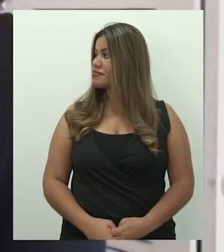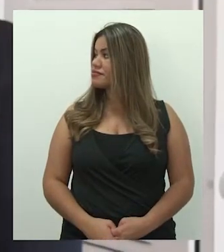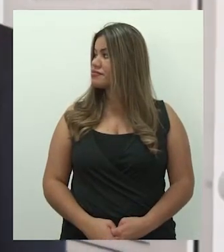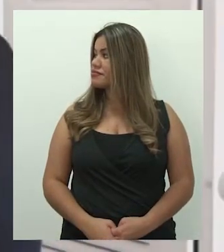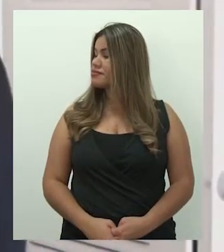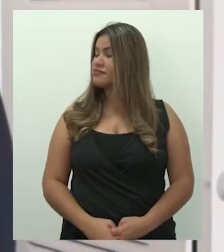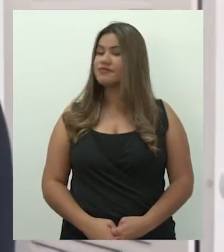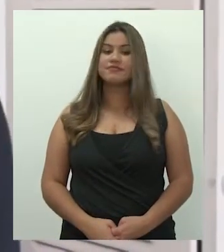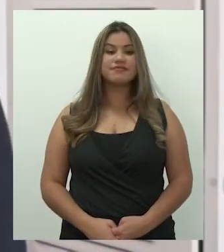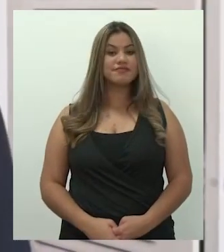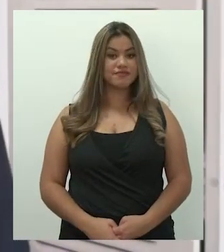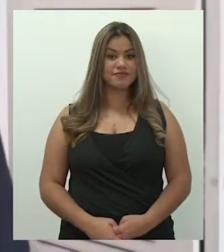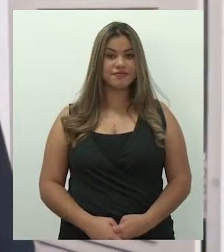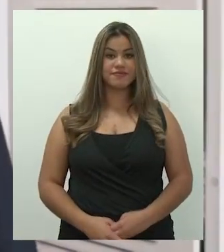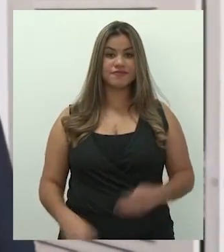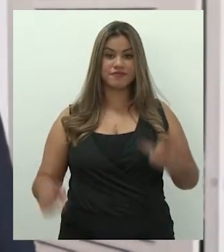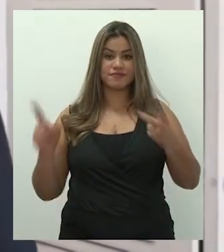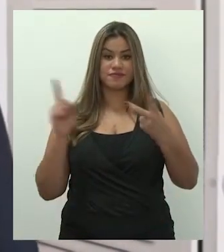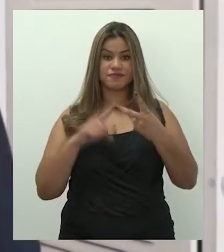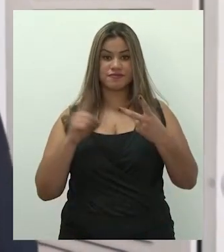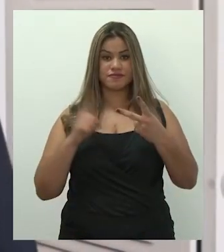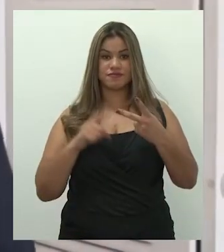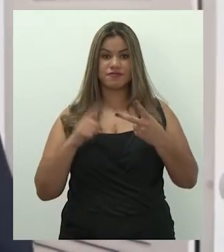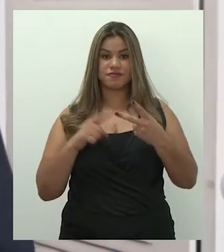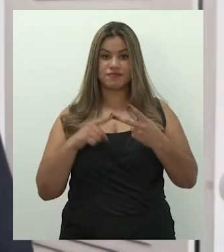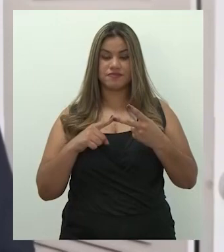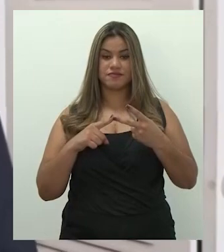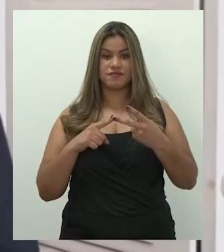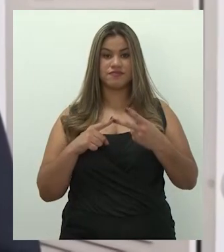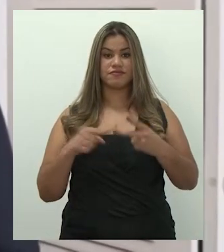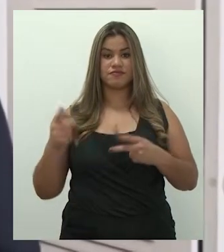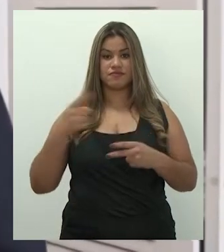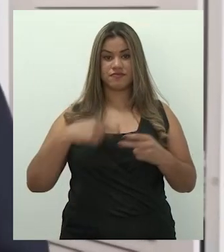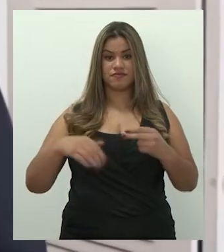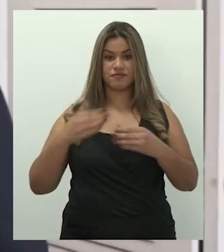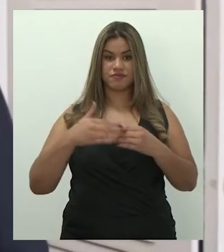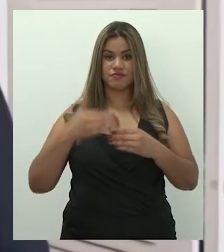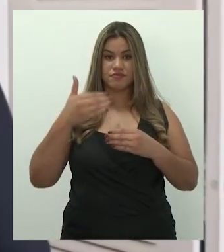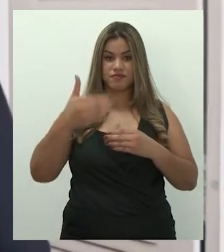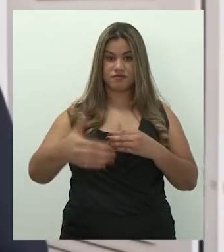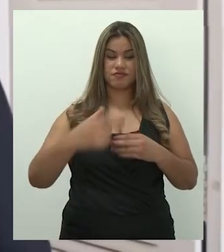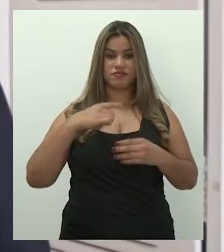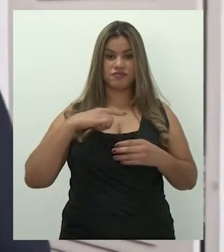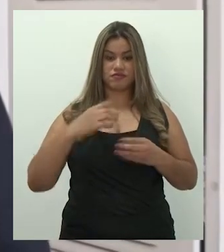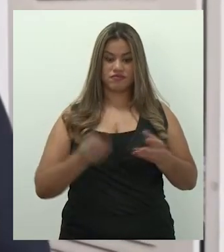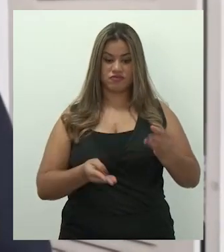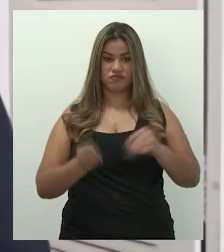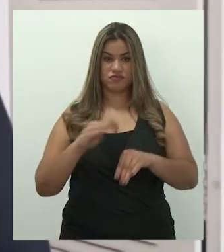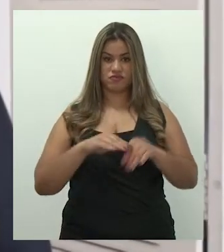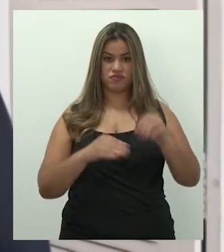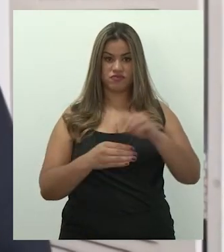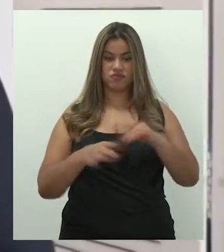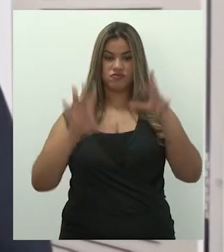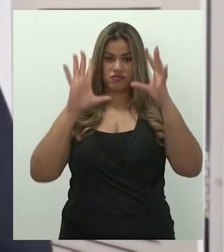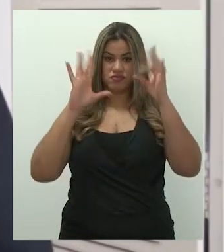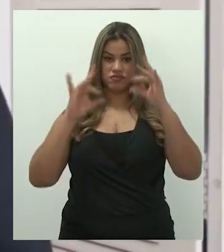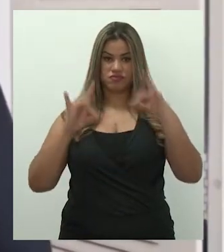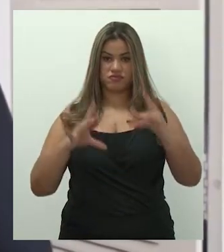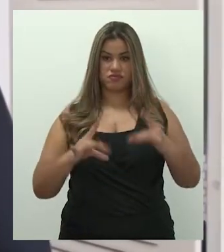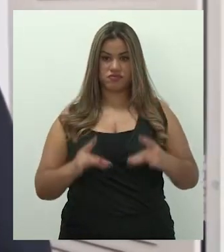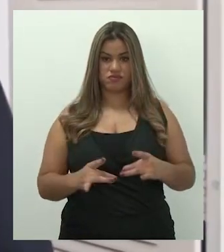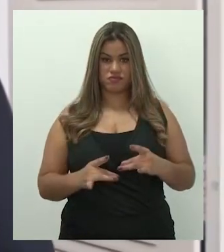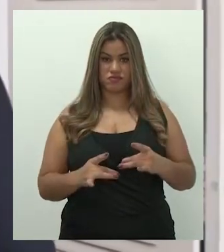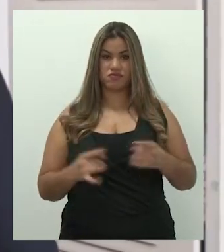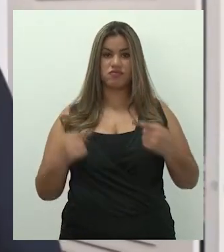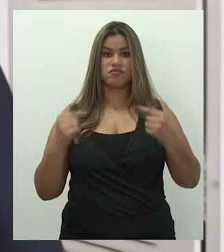Na segunda etapa, nós iremos avançar um pouco e teremos uma dobradura um pouco mais detalhada,